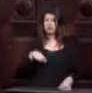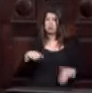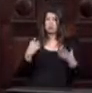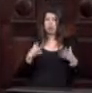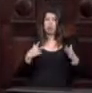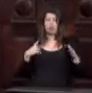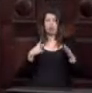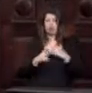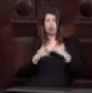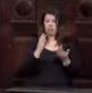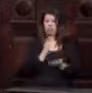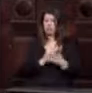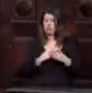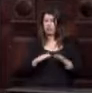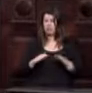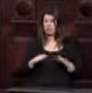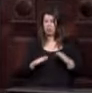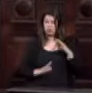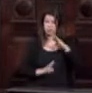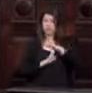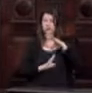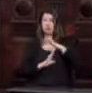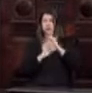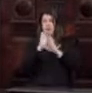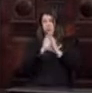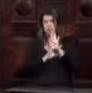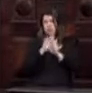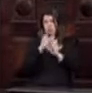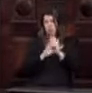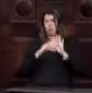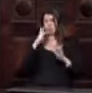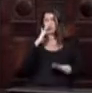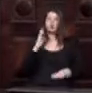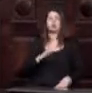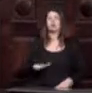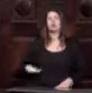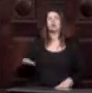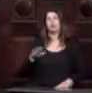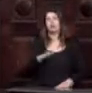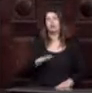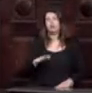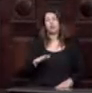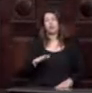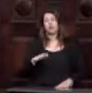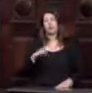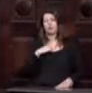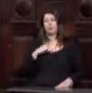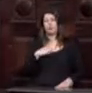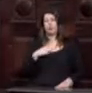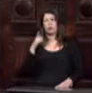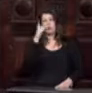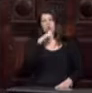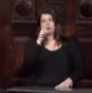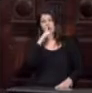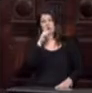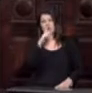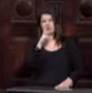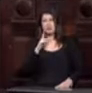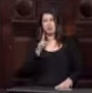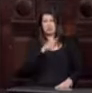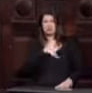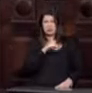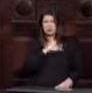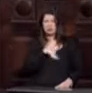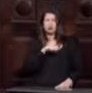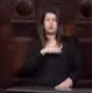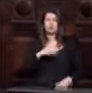corte no limite constitucional para que todos os servidores, membros de poderes, todos eles, agentes públicos do